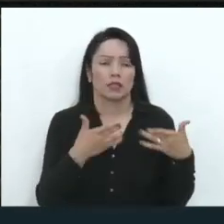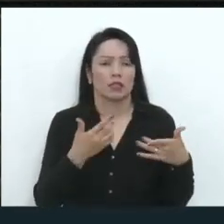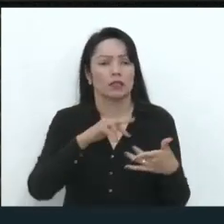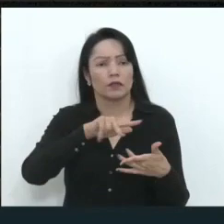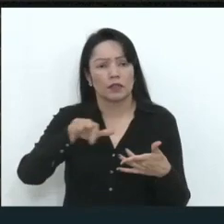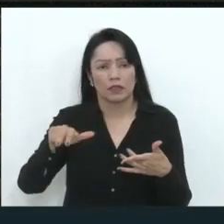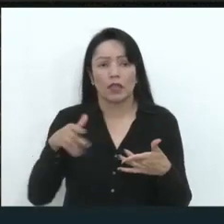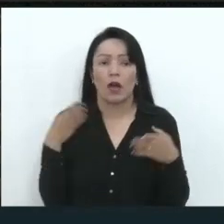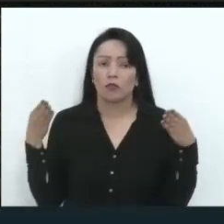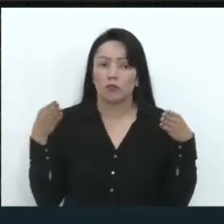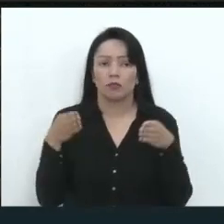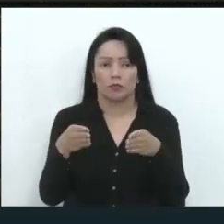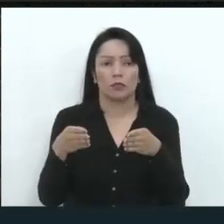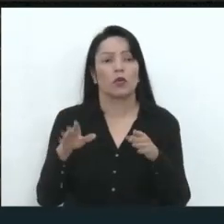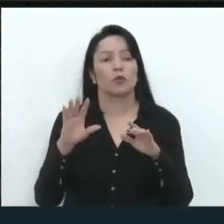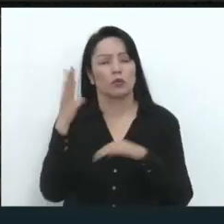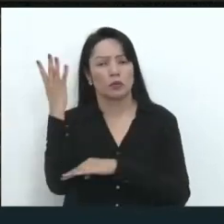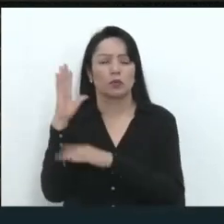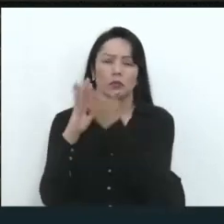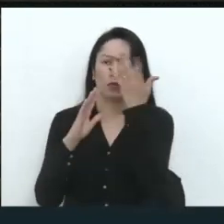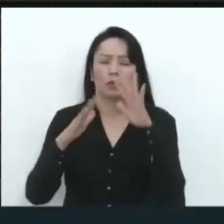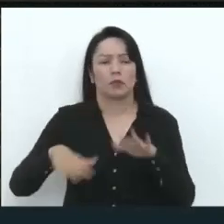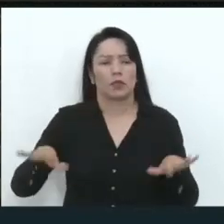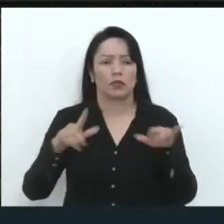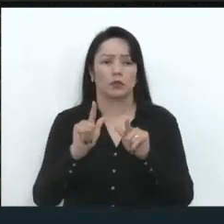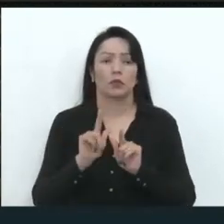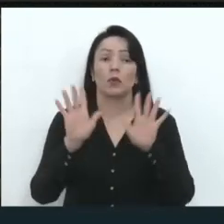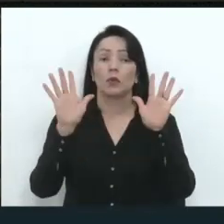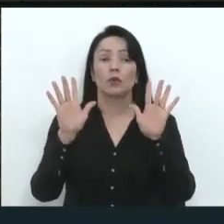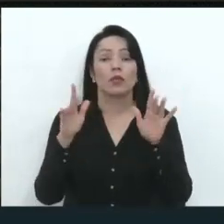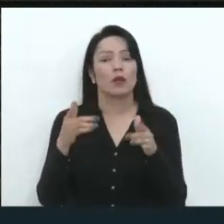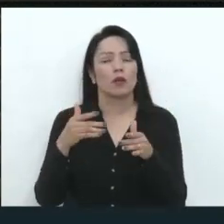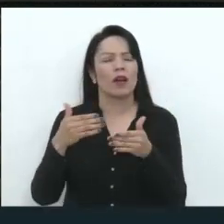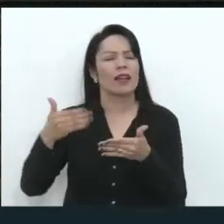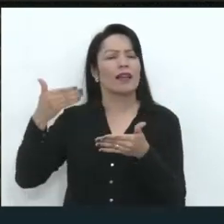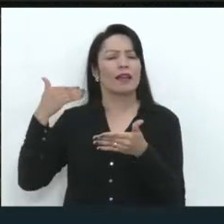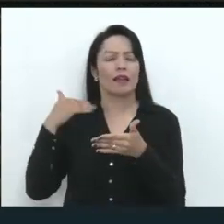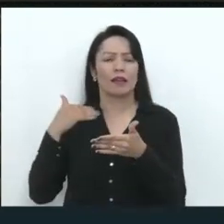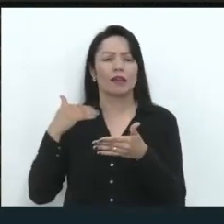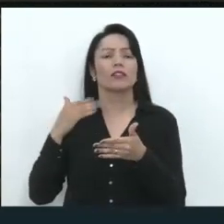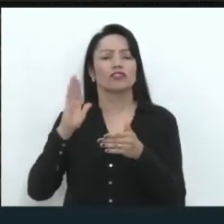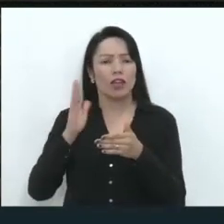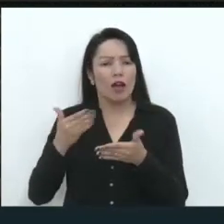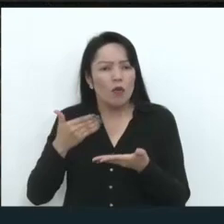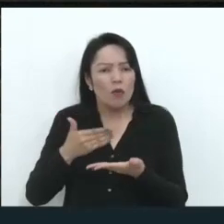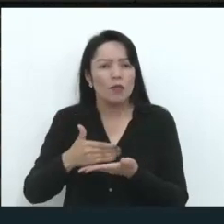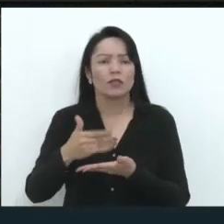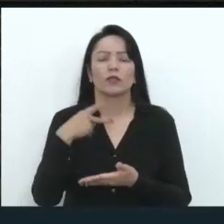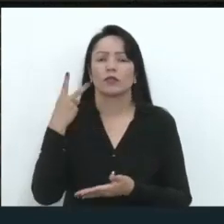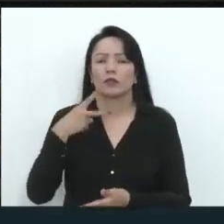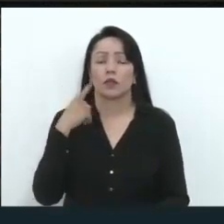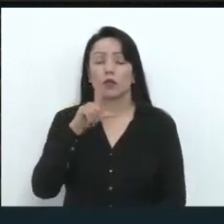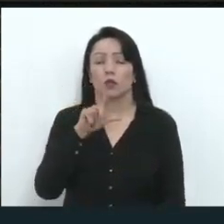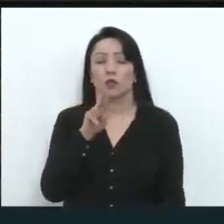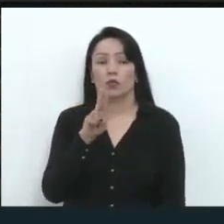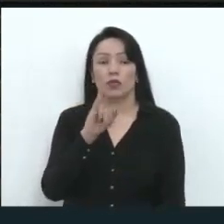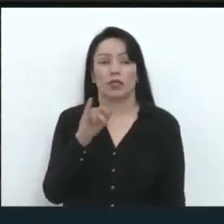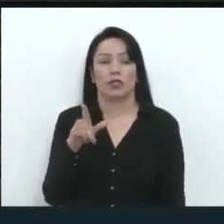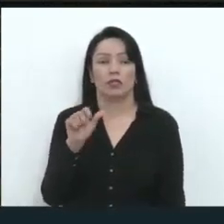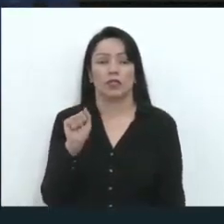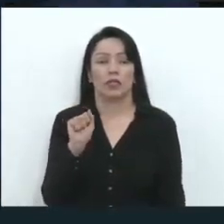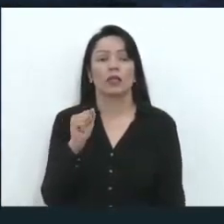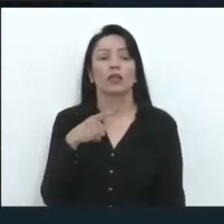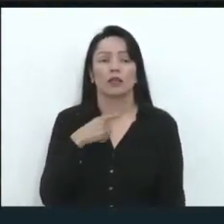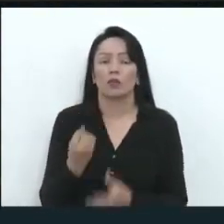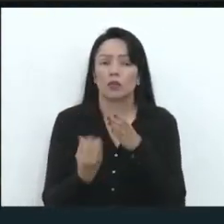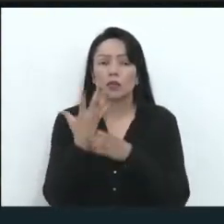para a questão do meio ambiente na cidade de Guarulhos. Uma iniciativa lá atrás da então vereadora Luísa Cordeiro, que criou,